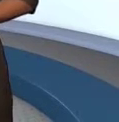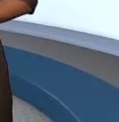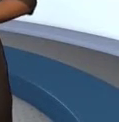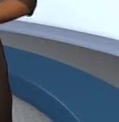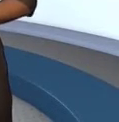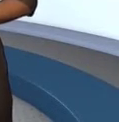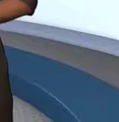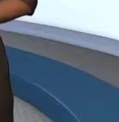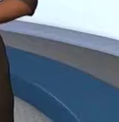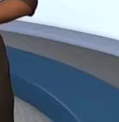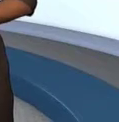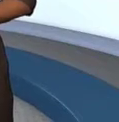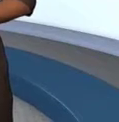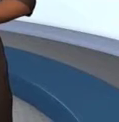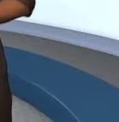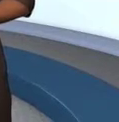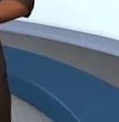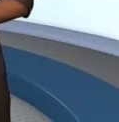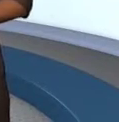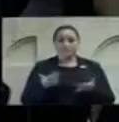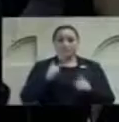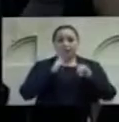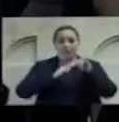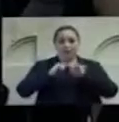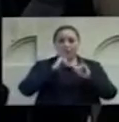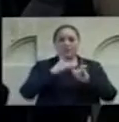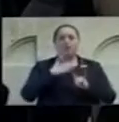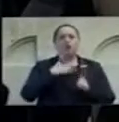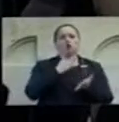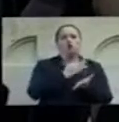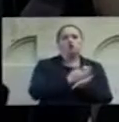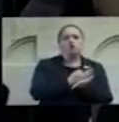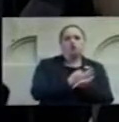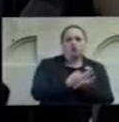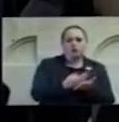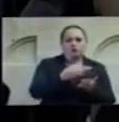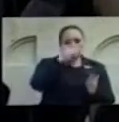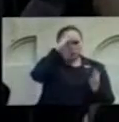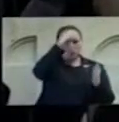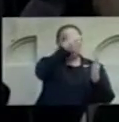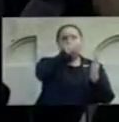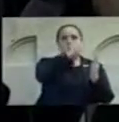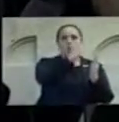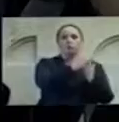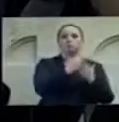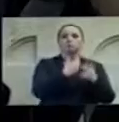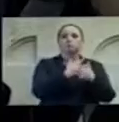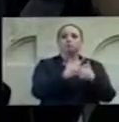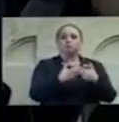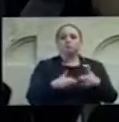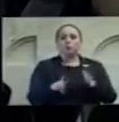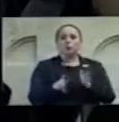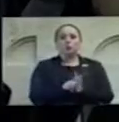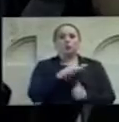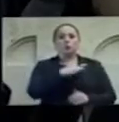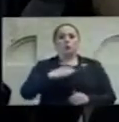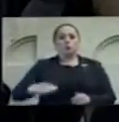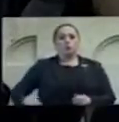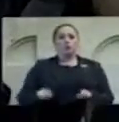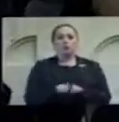Luiz Edson Fachin como ministro do Supremo. Fachin assumiu a cadeira deixada por Joaquim Barbosa no ano passado